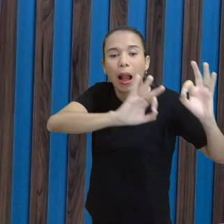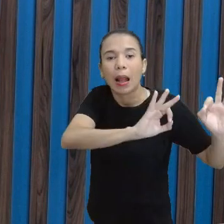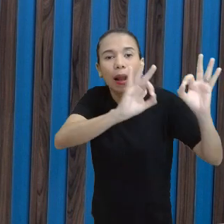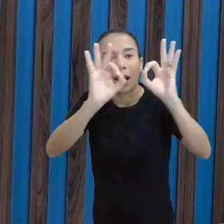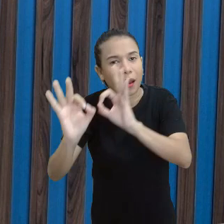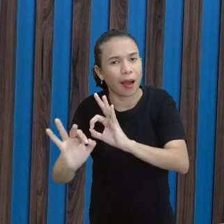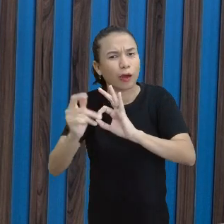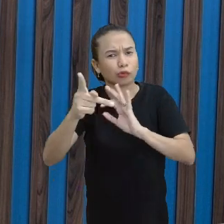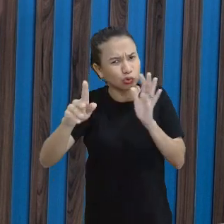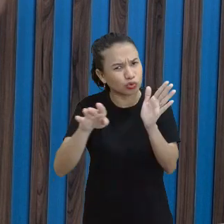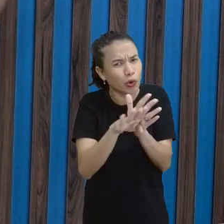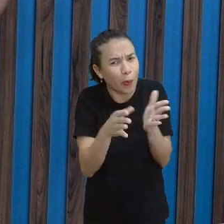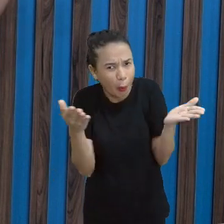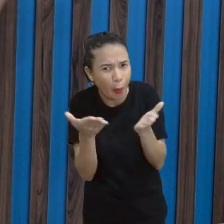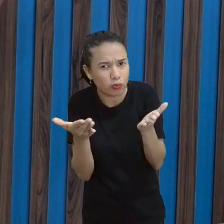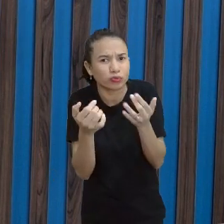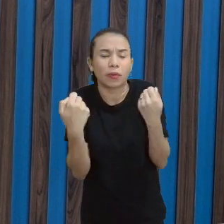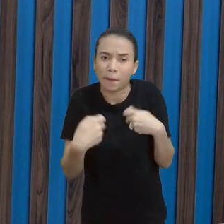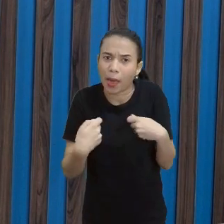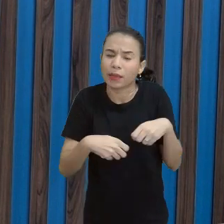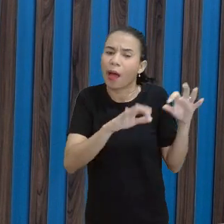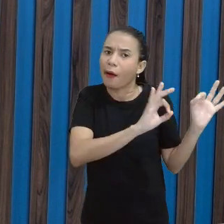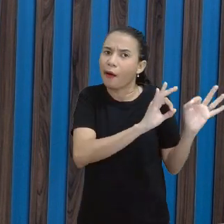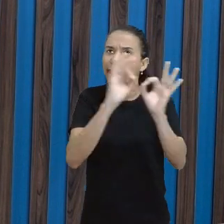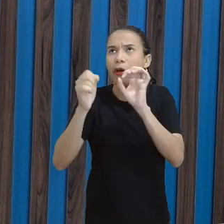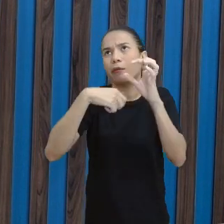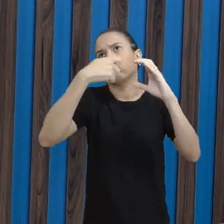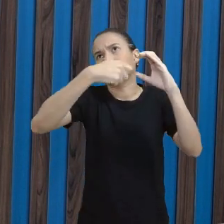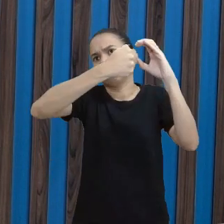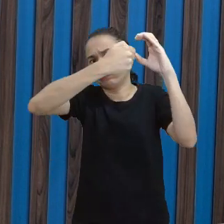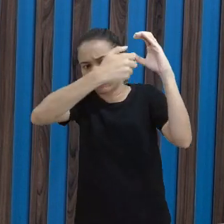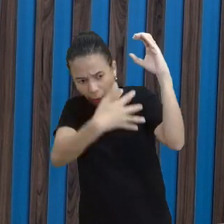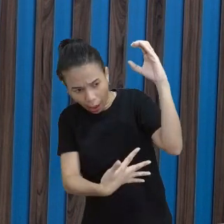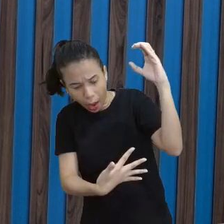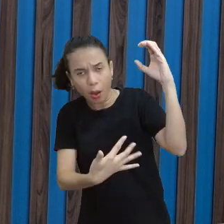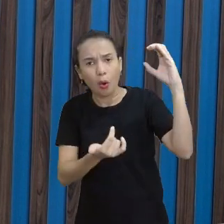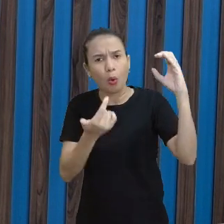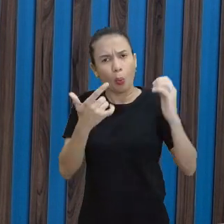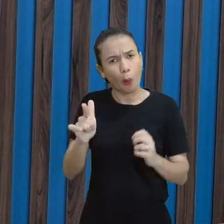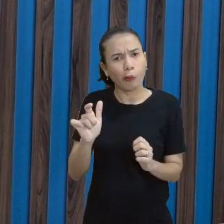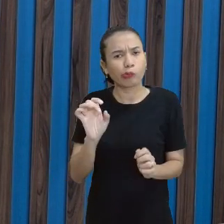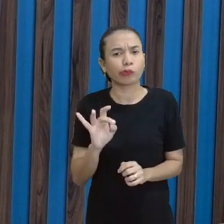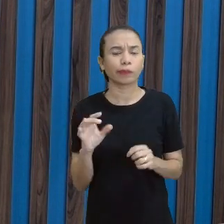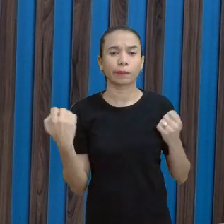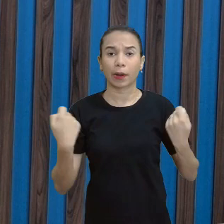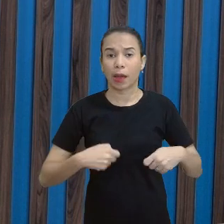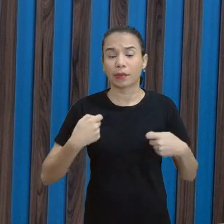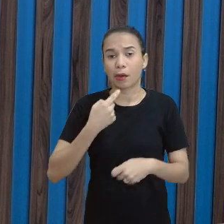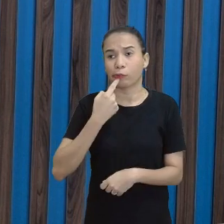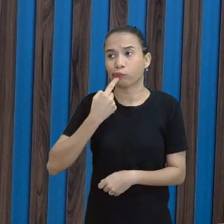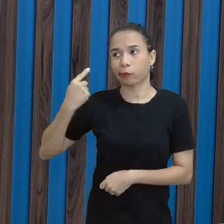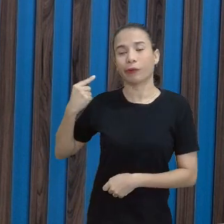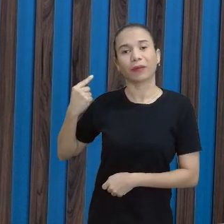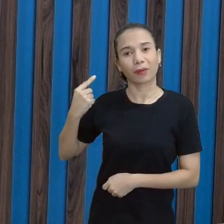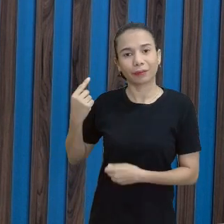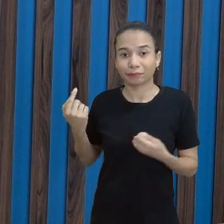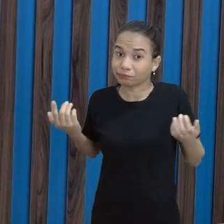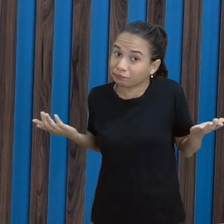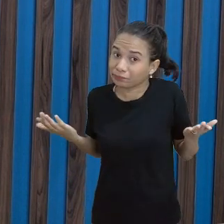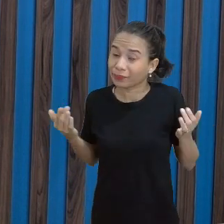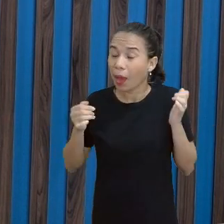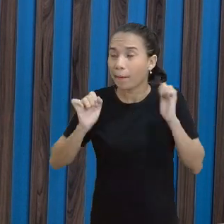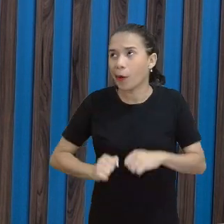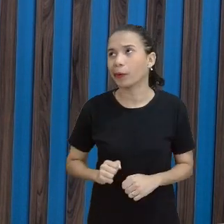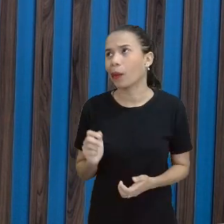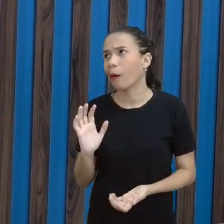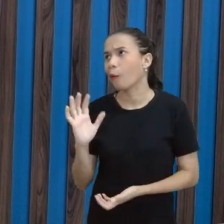agora e precisa rever várias. Talvez outros e outras só precisem ver a anterior, De repente